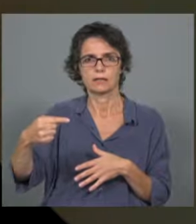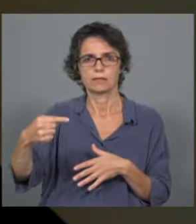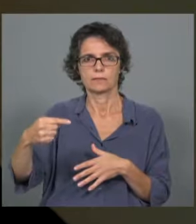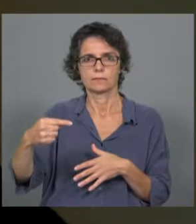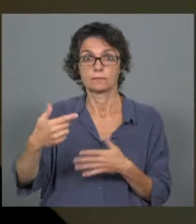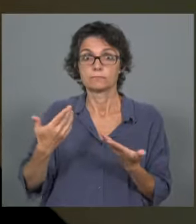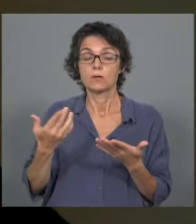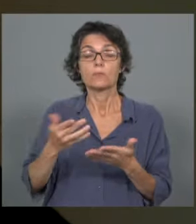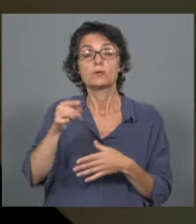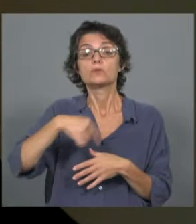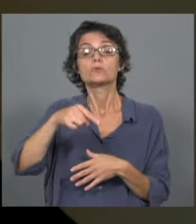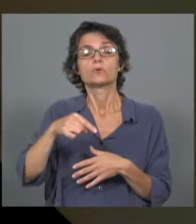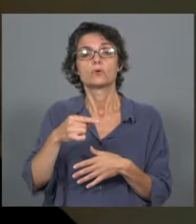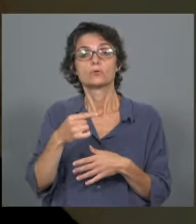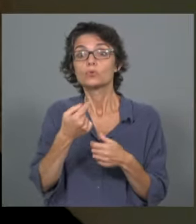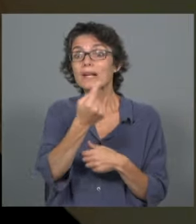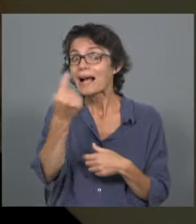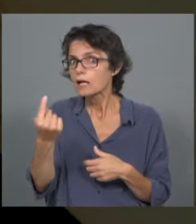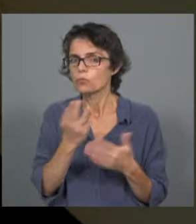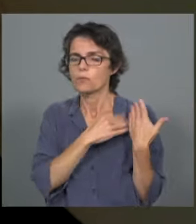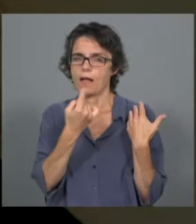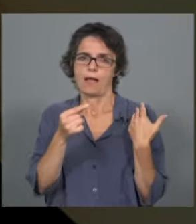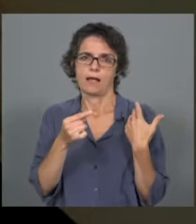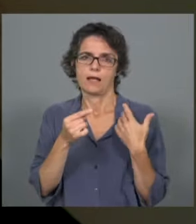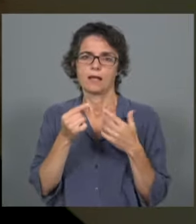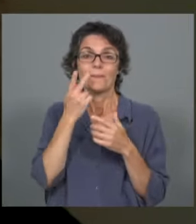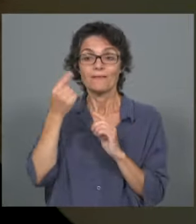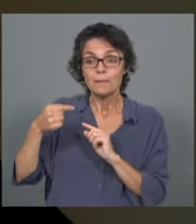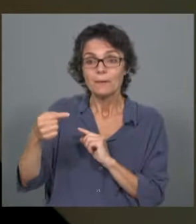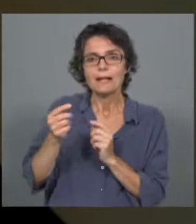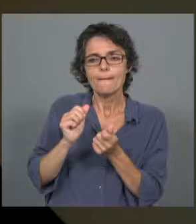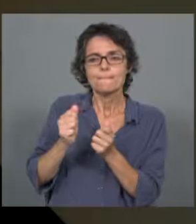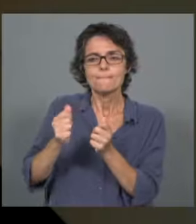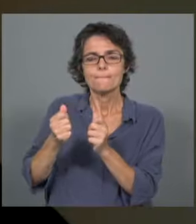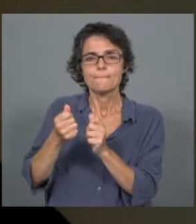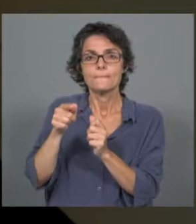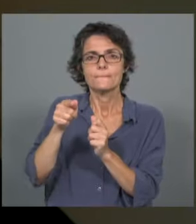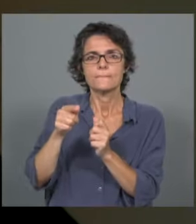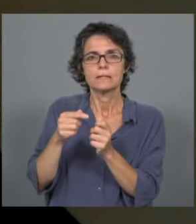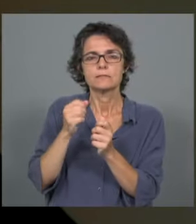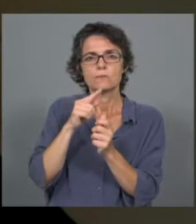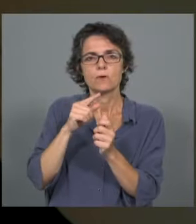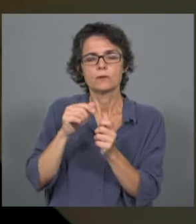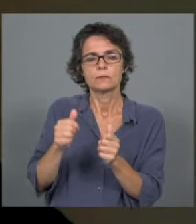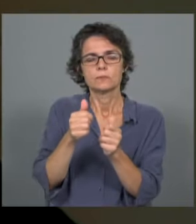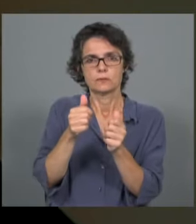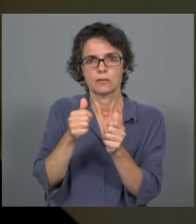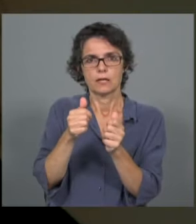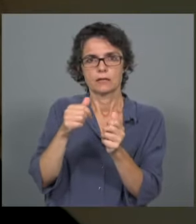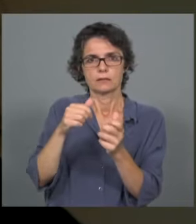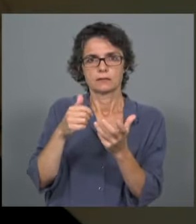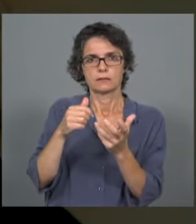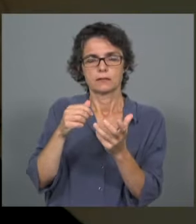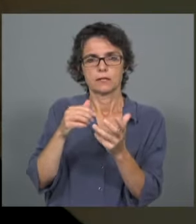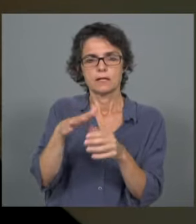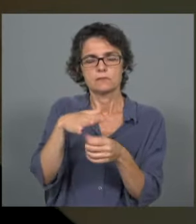se há algo que nós podemos mudar no nosso dia-a-dia, que responsabiliza esta crise climática e